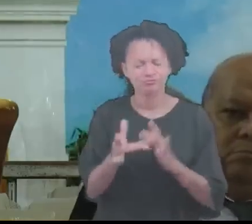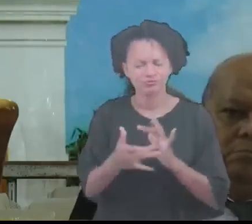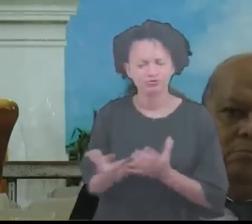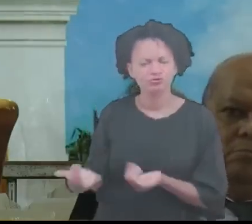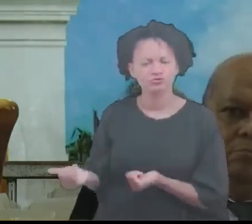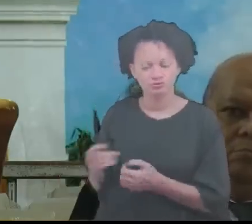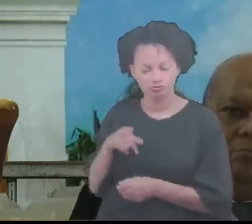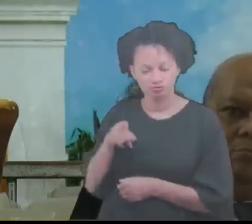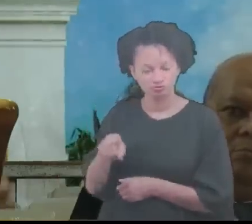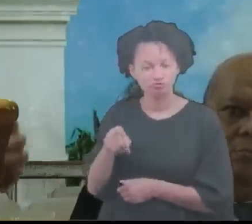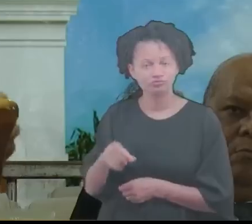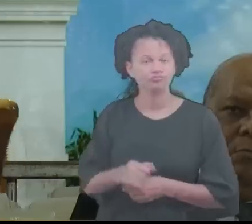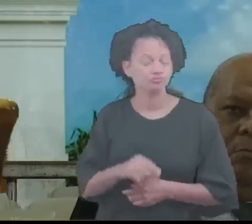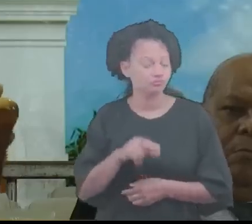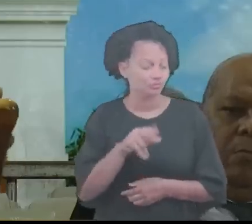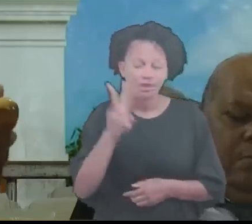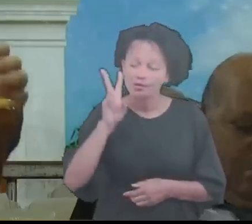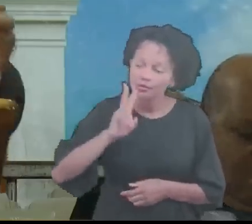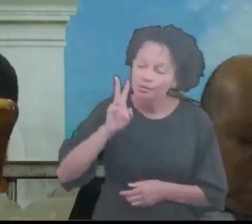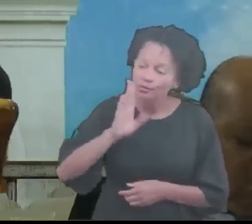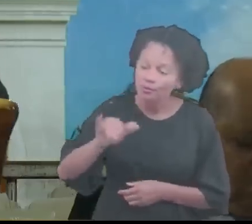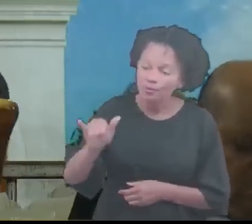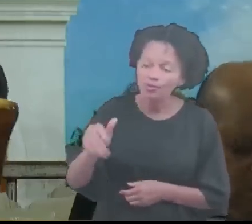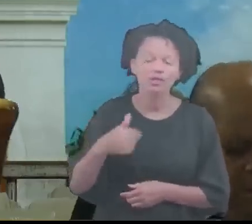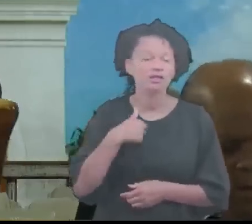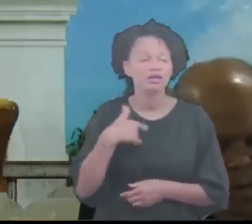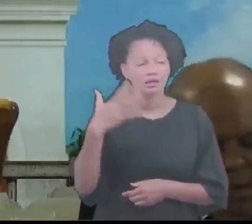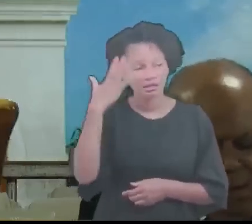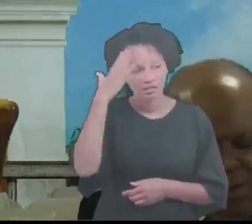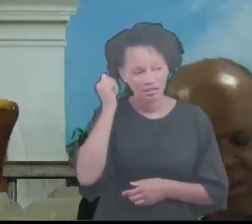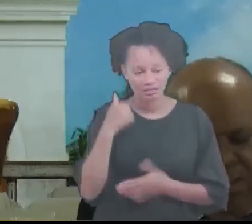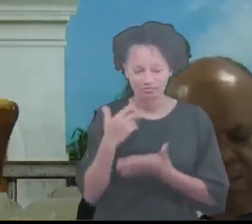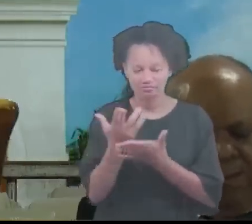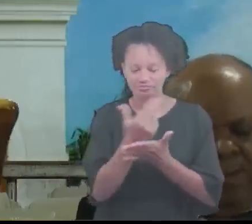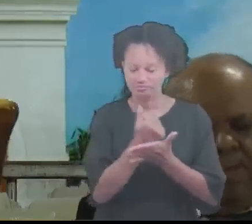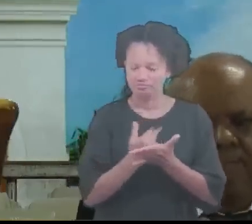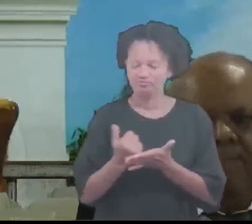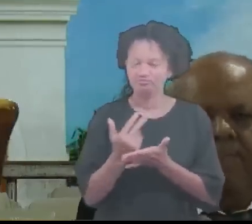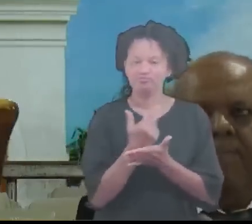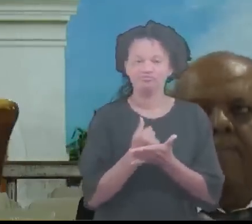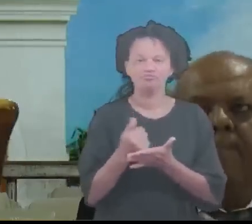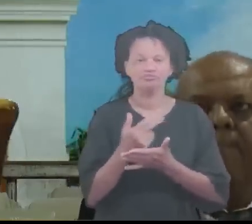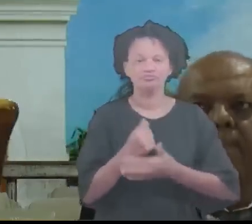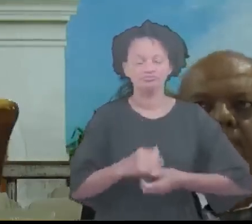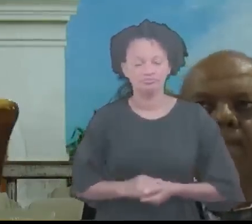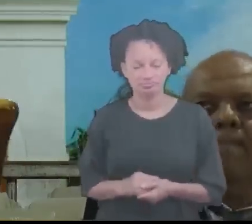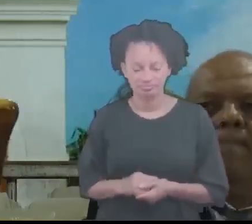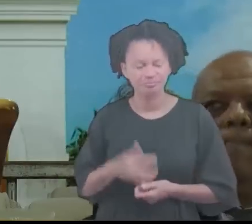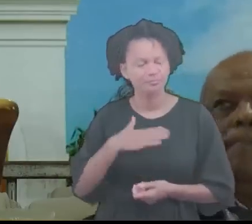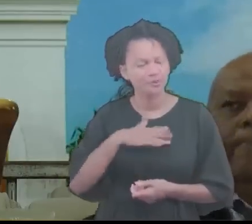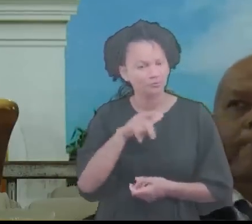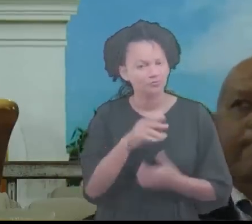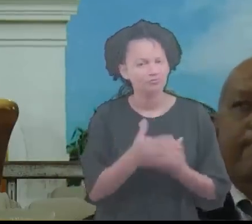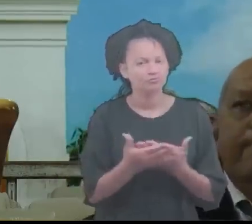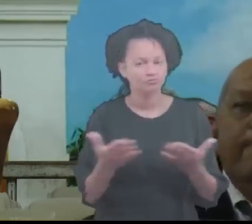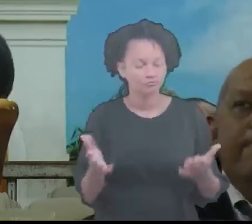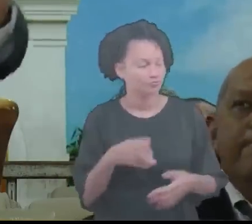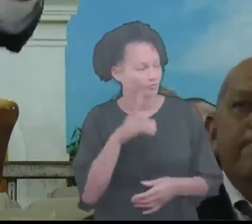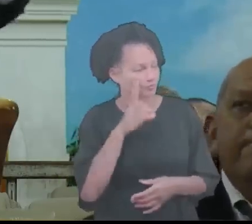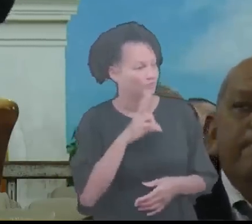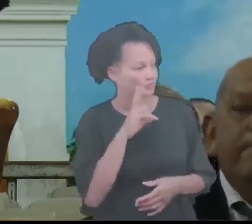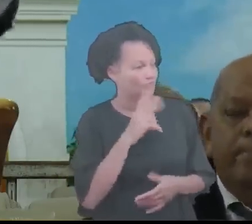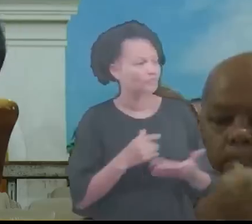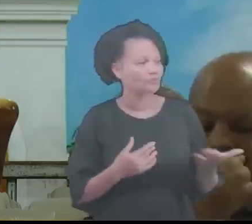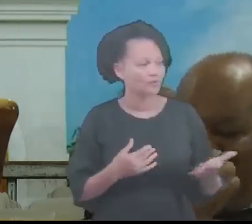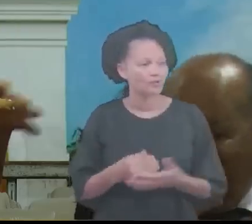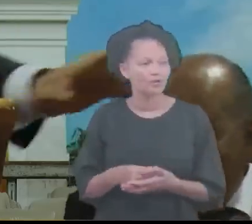E ele disse: irmã Vaninha, eu sei desenhar. Aleluia. E meus irmãos, a irmã Vaninha